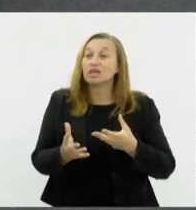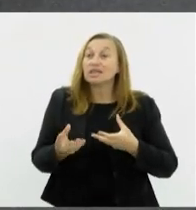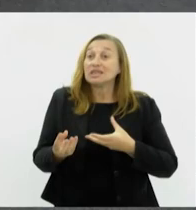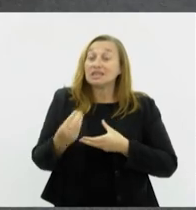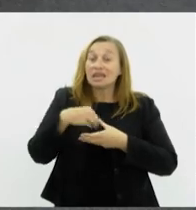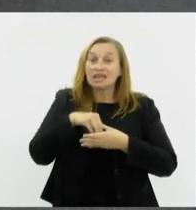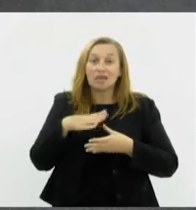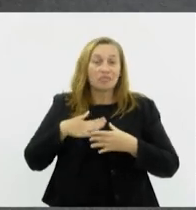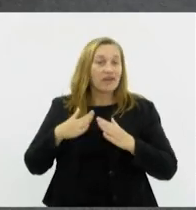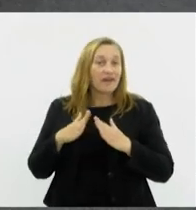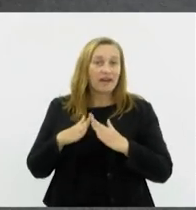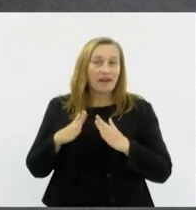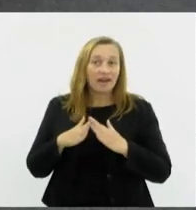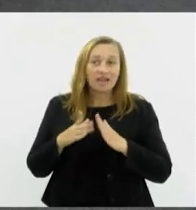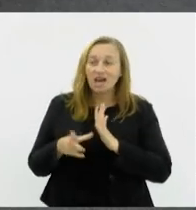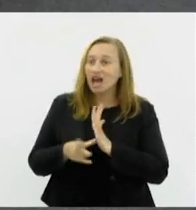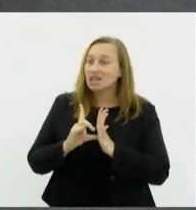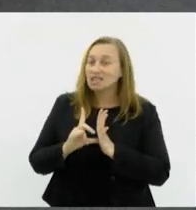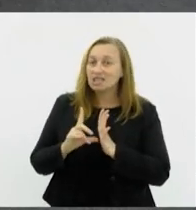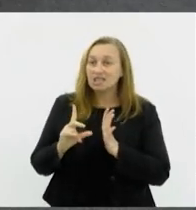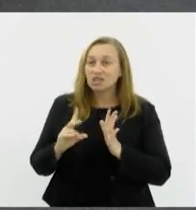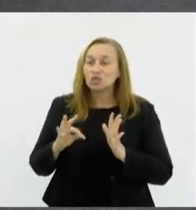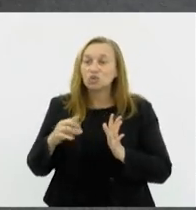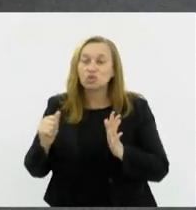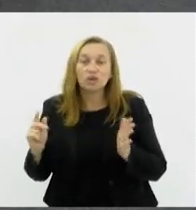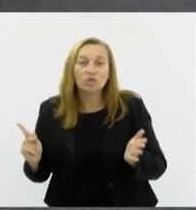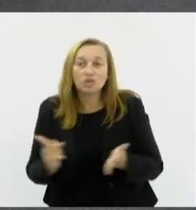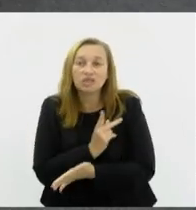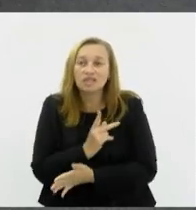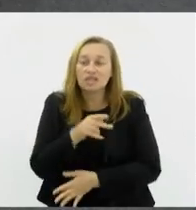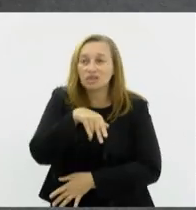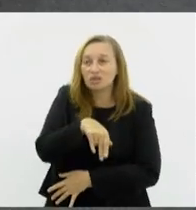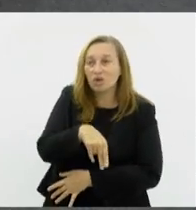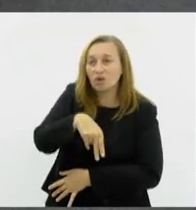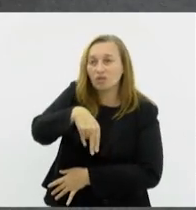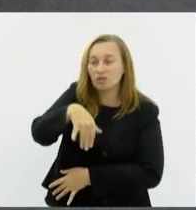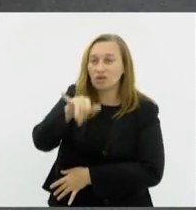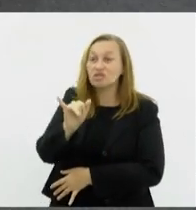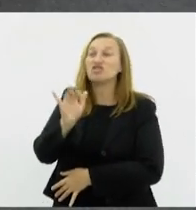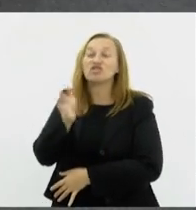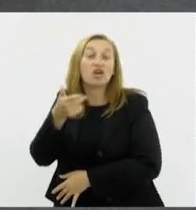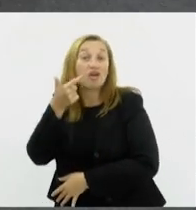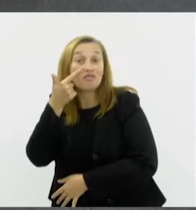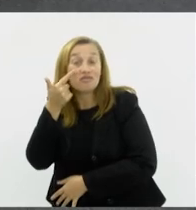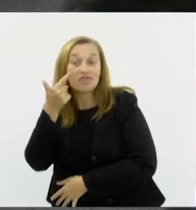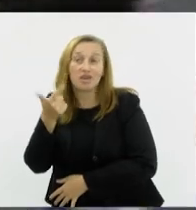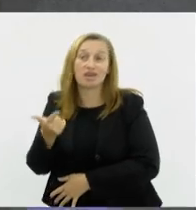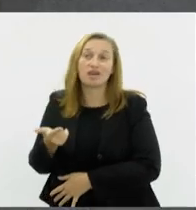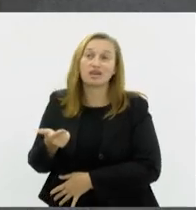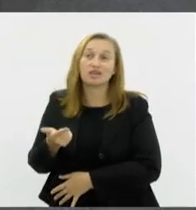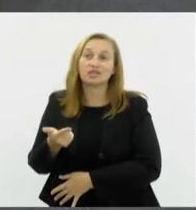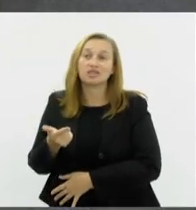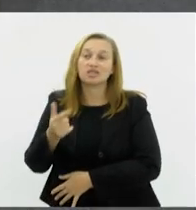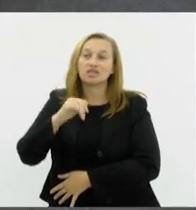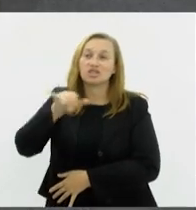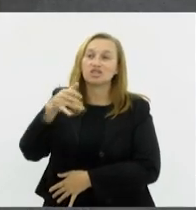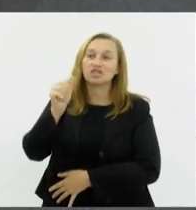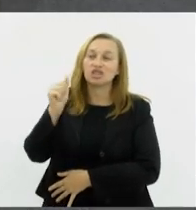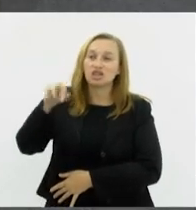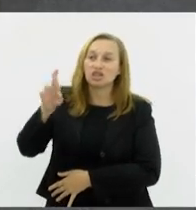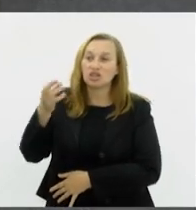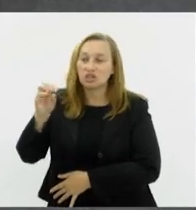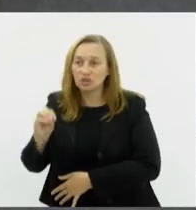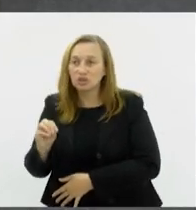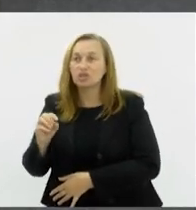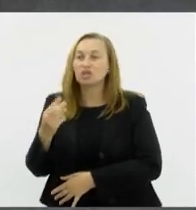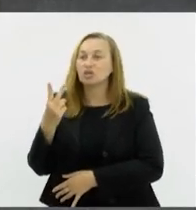casa, né? Muito antes de acontecer, de nascer o Nova Iguaçu, eu já via Jânio e Jorge, dois irmãos